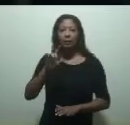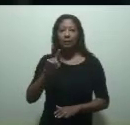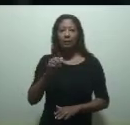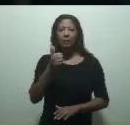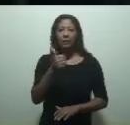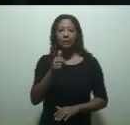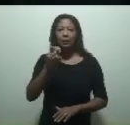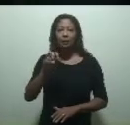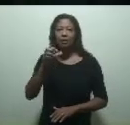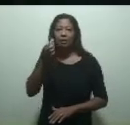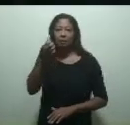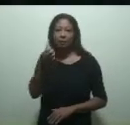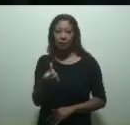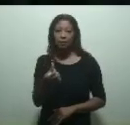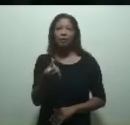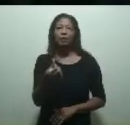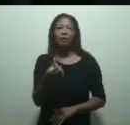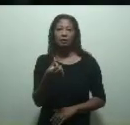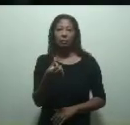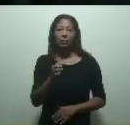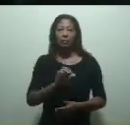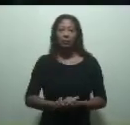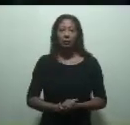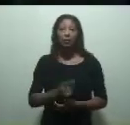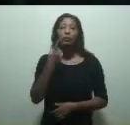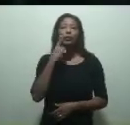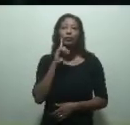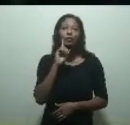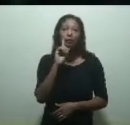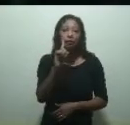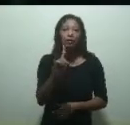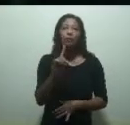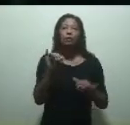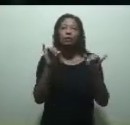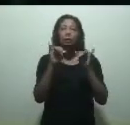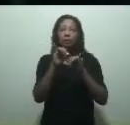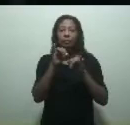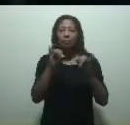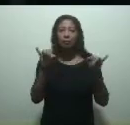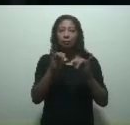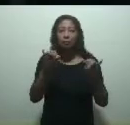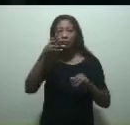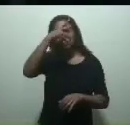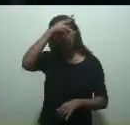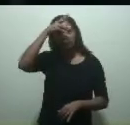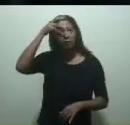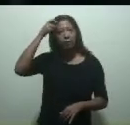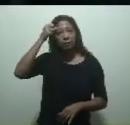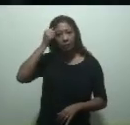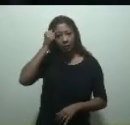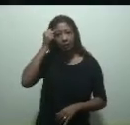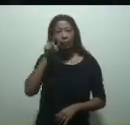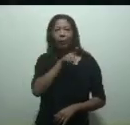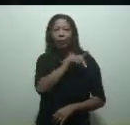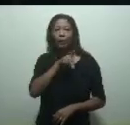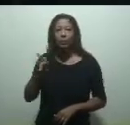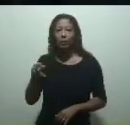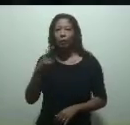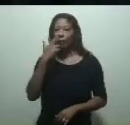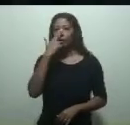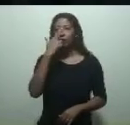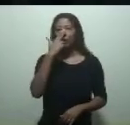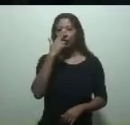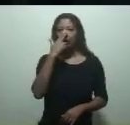153-2019, que institui o Dia Municipal dos Pastores Evangélicos no calendário oficial de eventos do município de